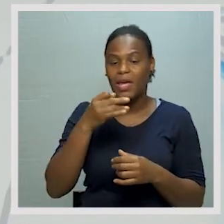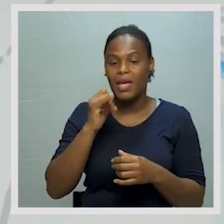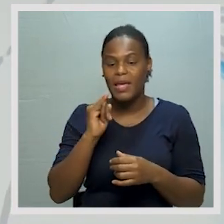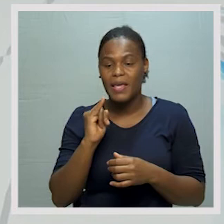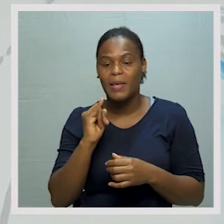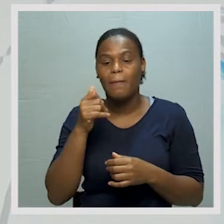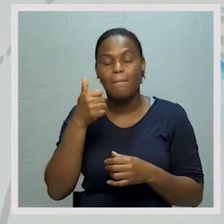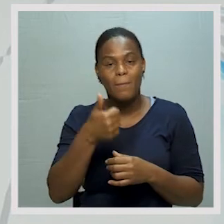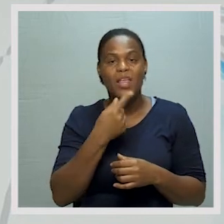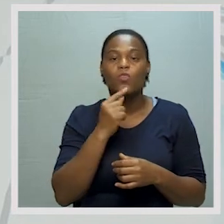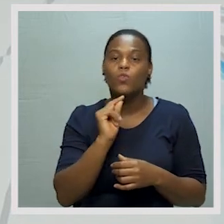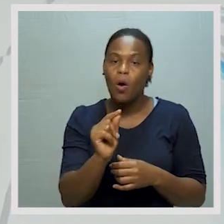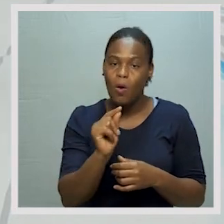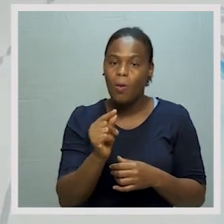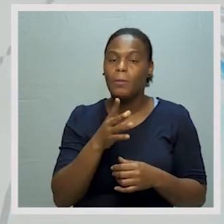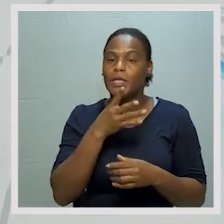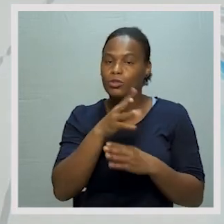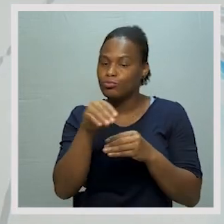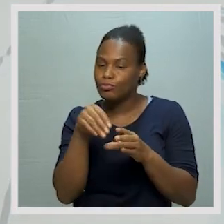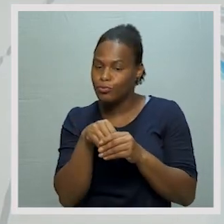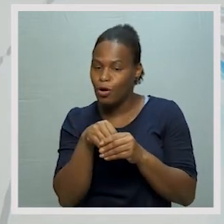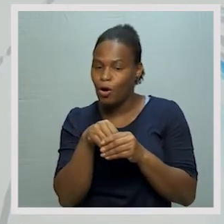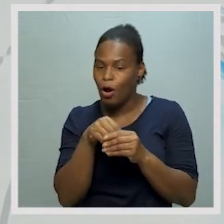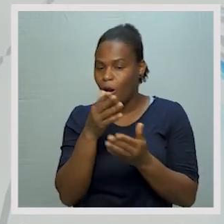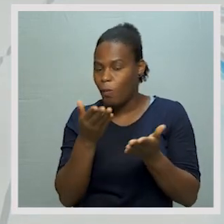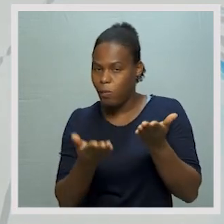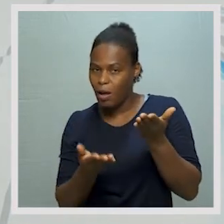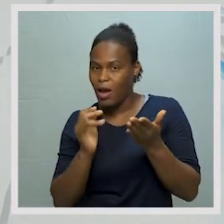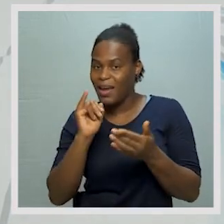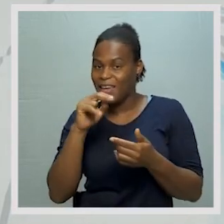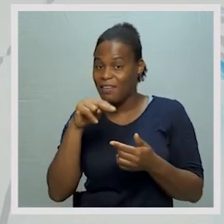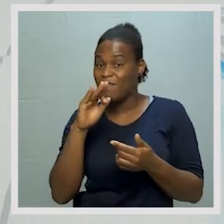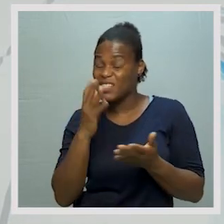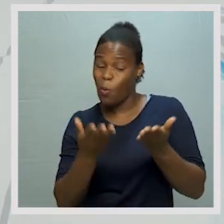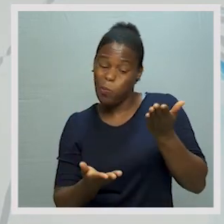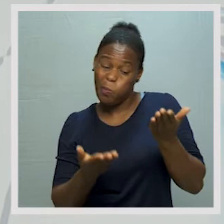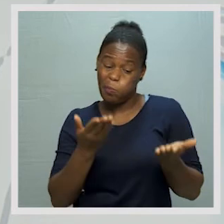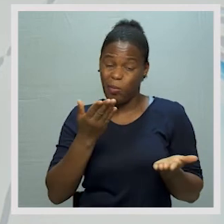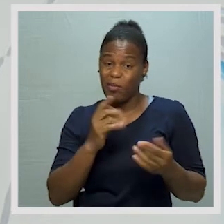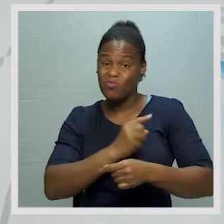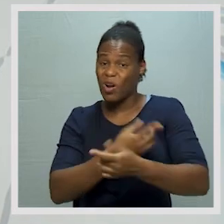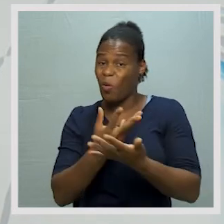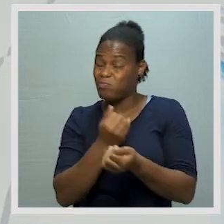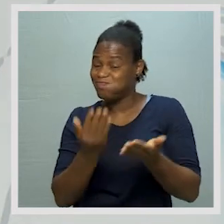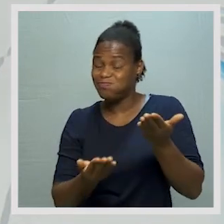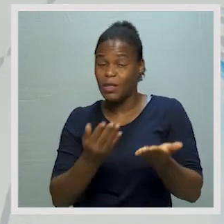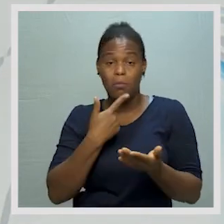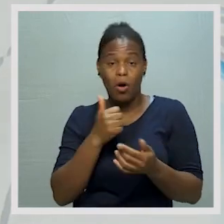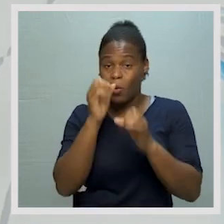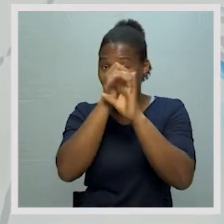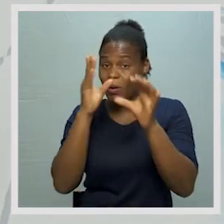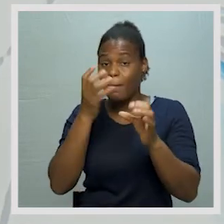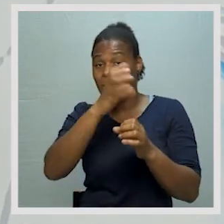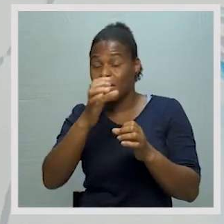nominal, nós vimos que incorpora a inflação, tem a inflação. E por isso não dá para concluir se um país está